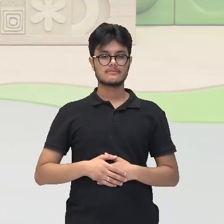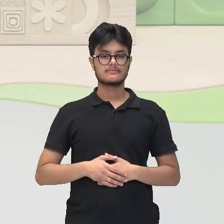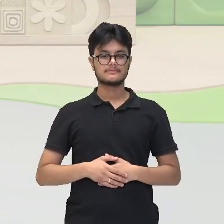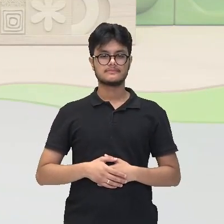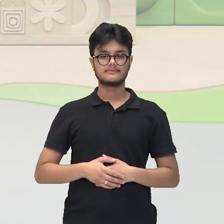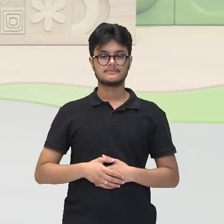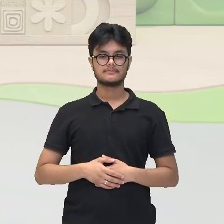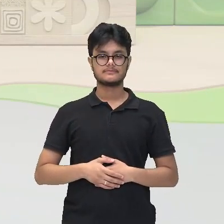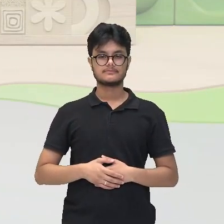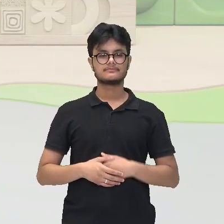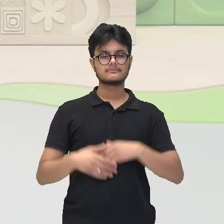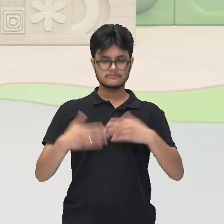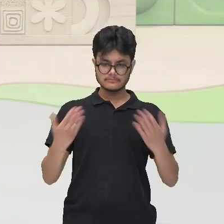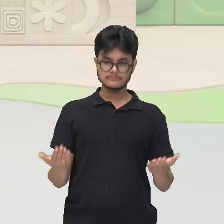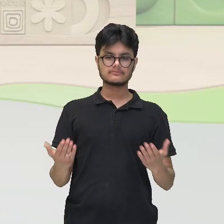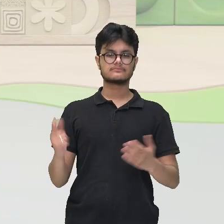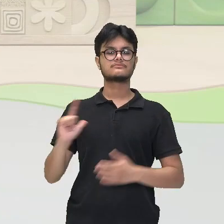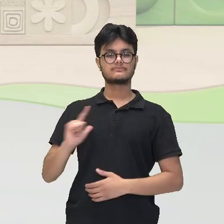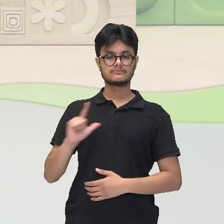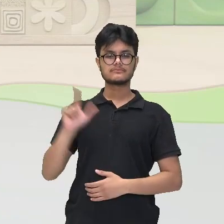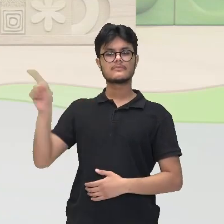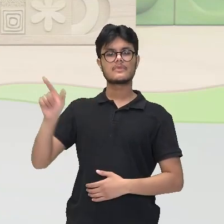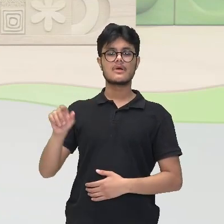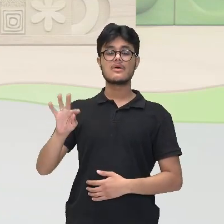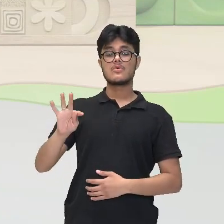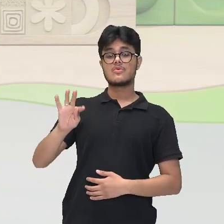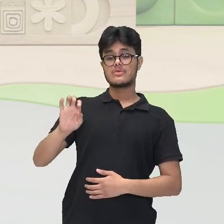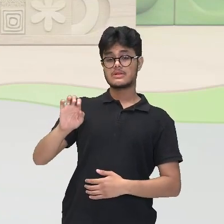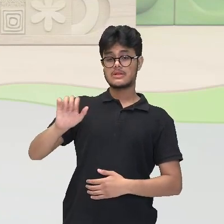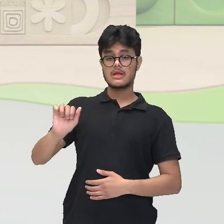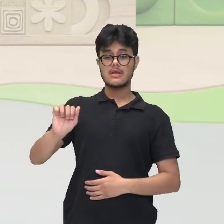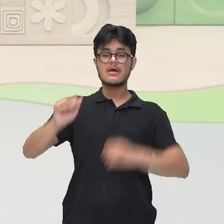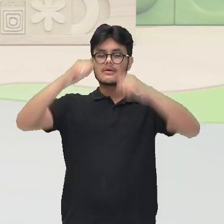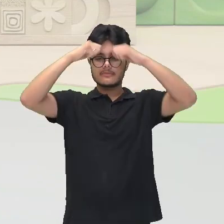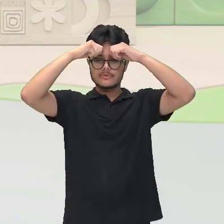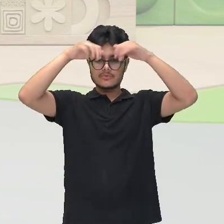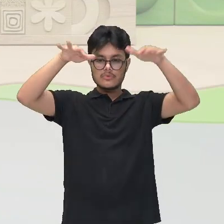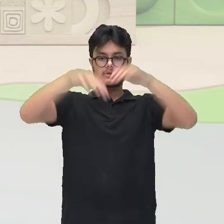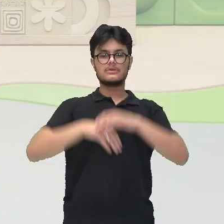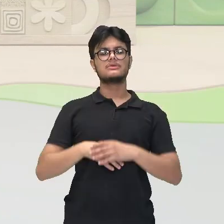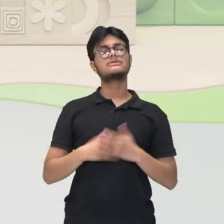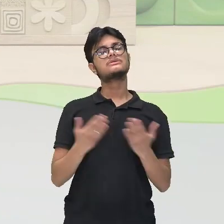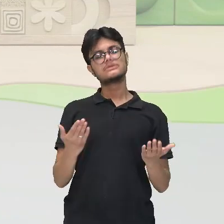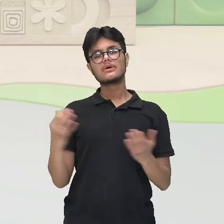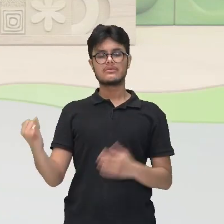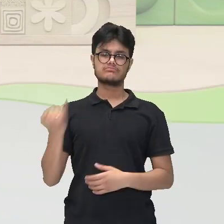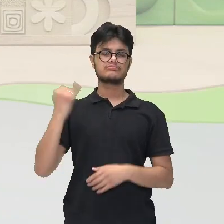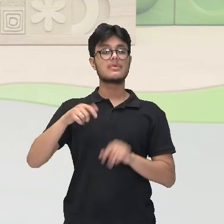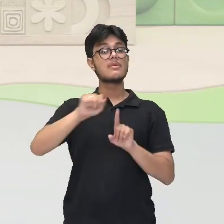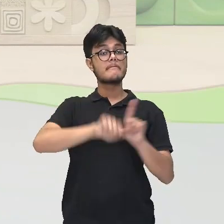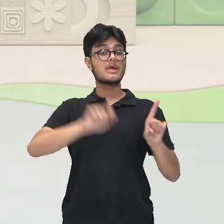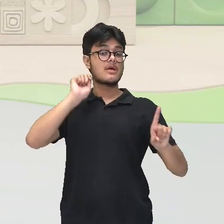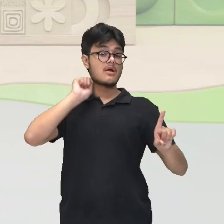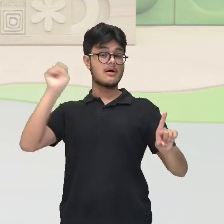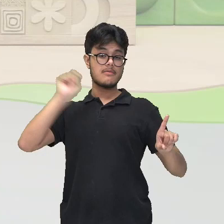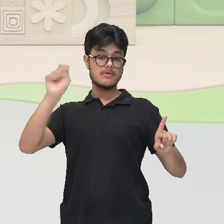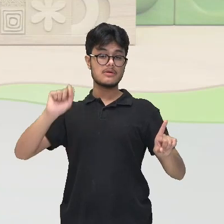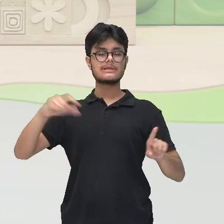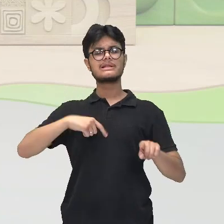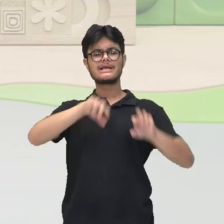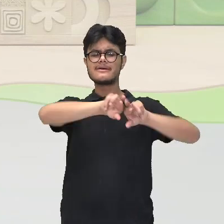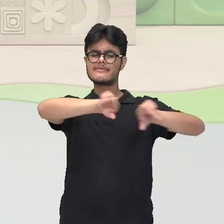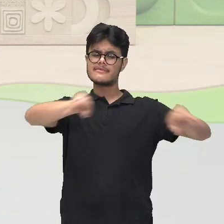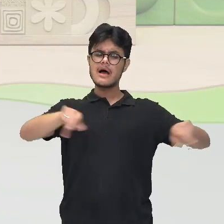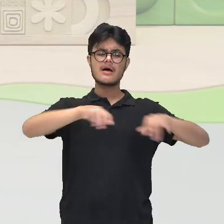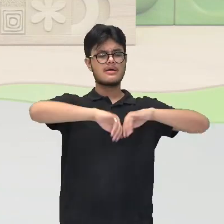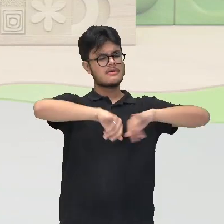autista, né? Que nós temos aí o TEA, certo? E aí é esse mês que nós temos várias atividades